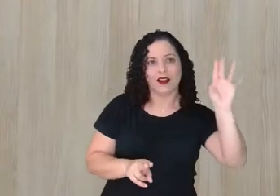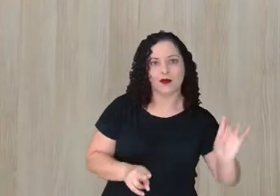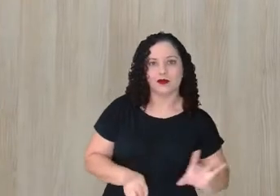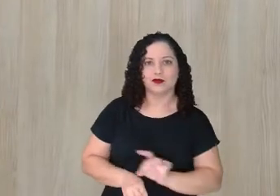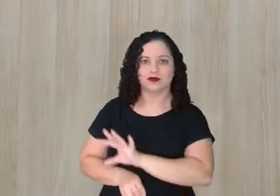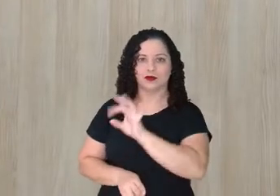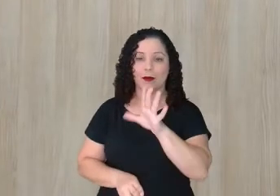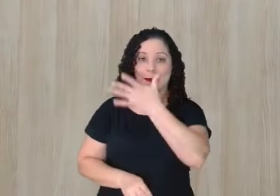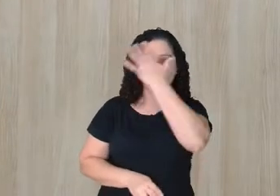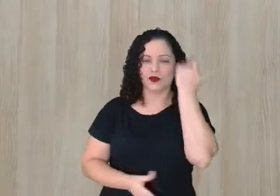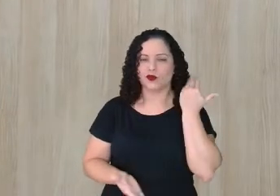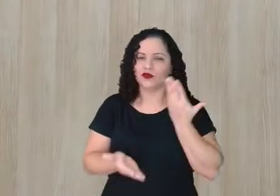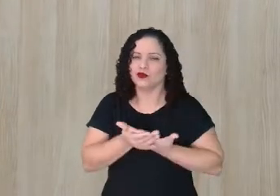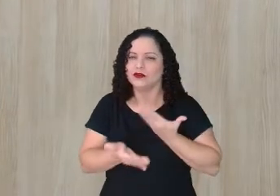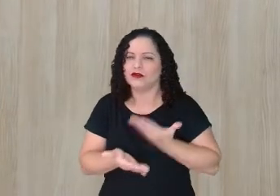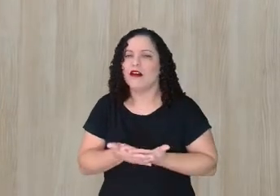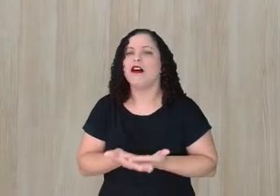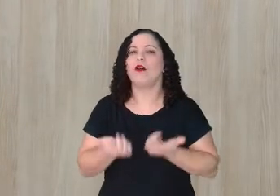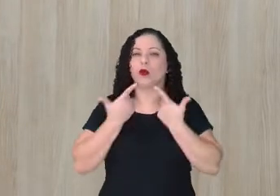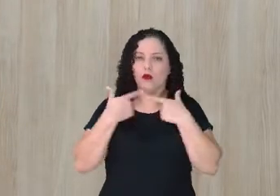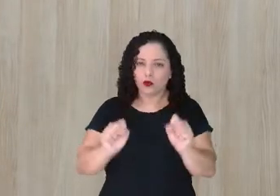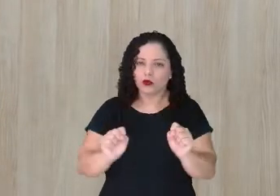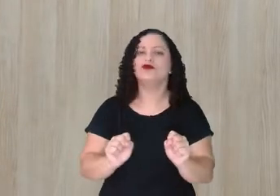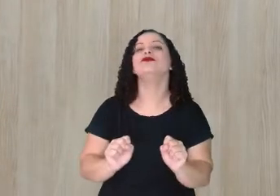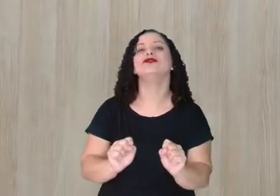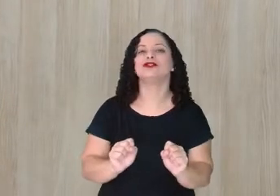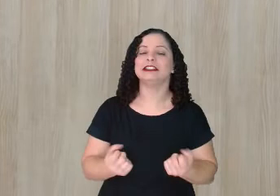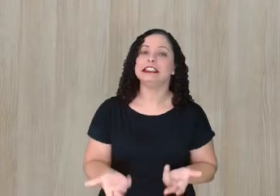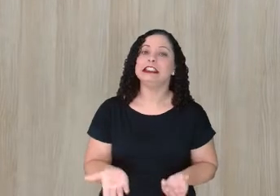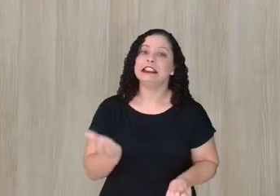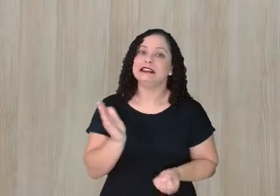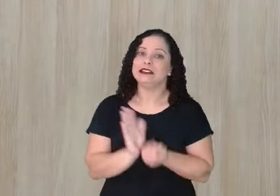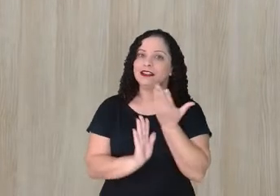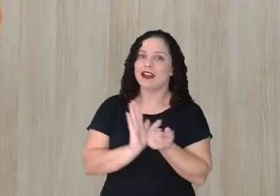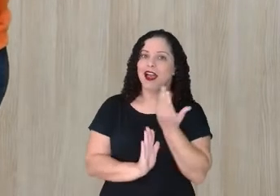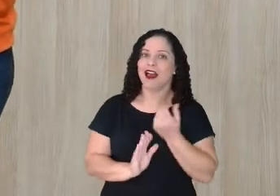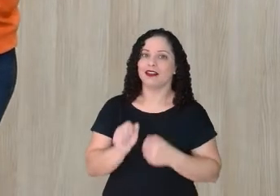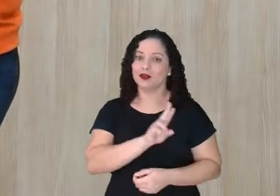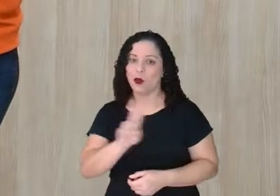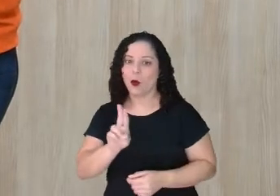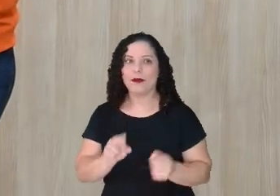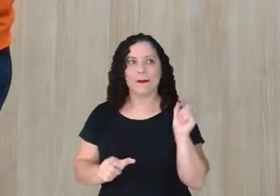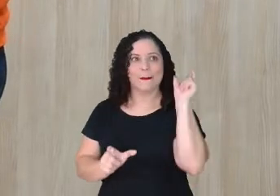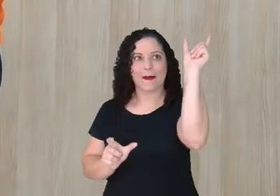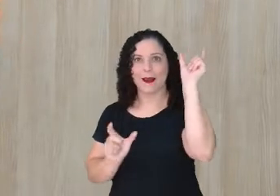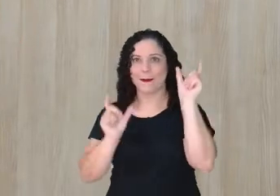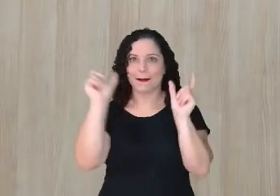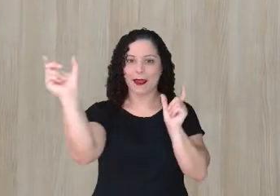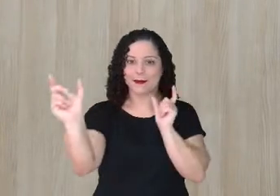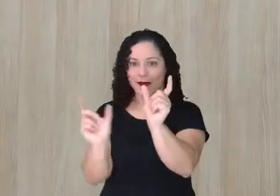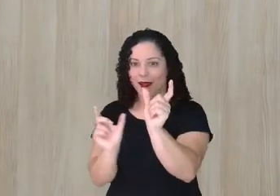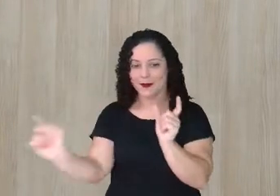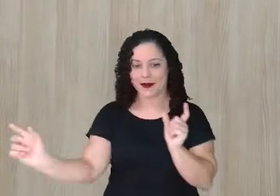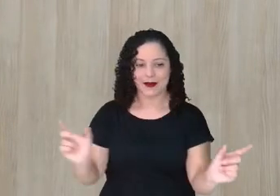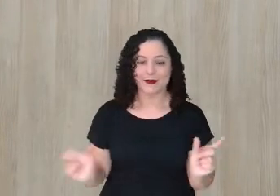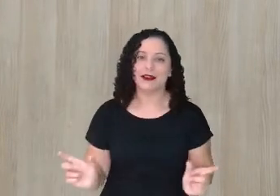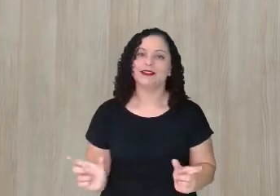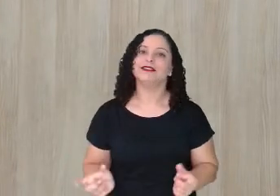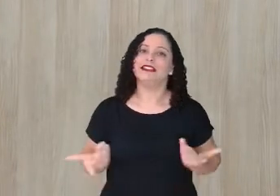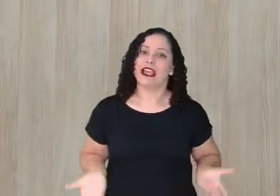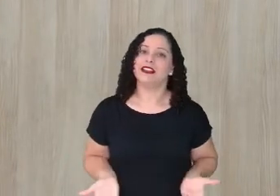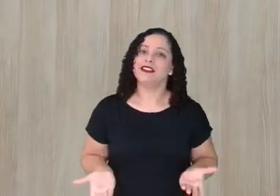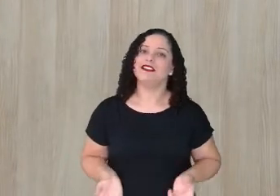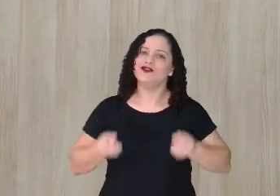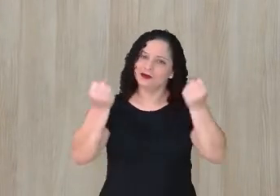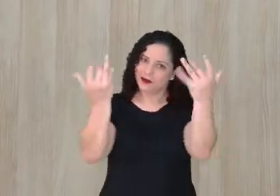que estudaram e determinaram esses nomes. E aí a professora vem e fala na sala de aula para vocês conhecerem.